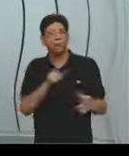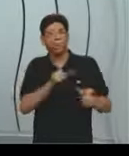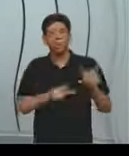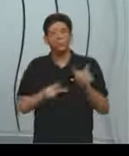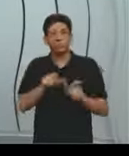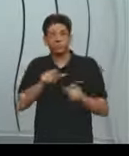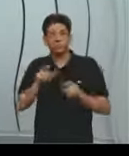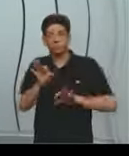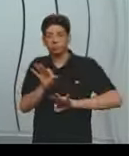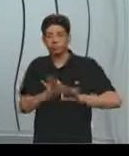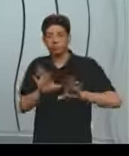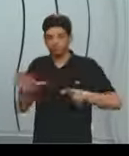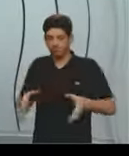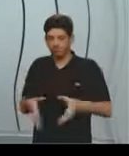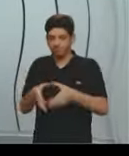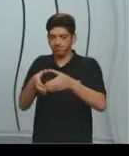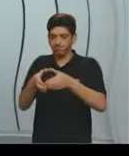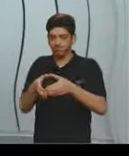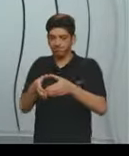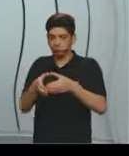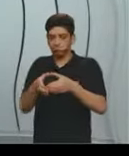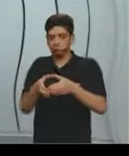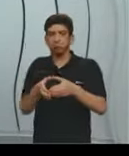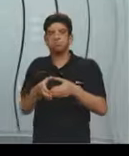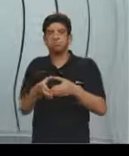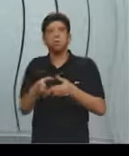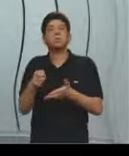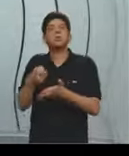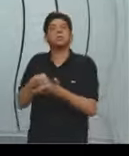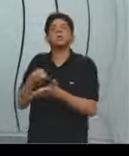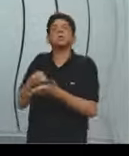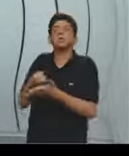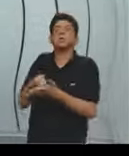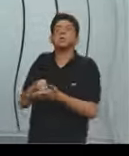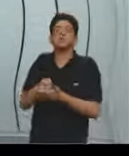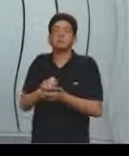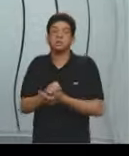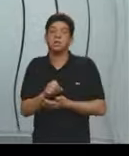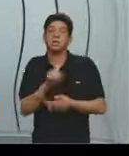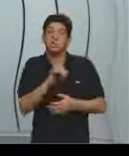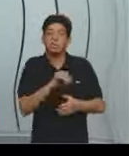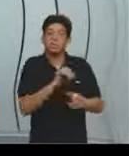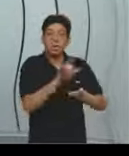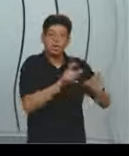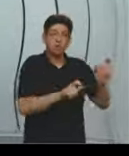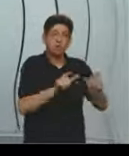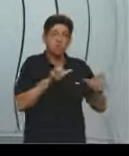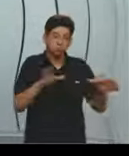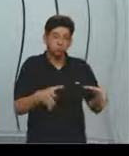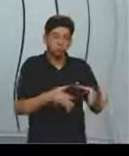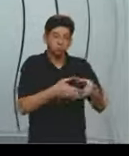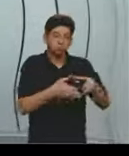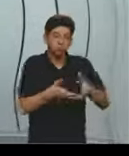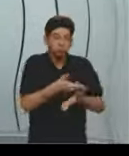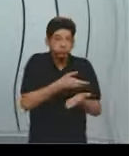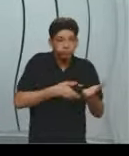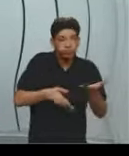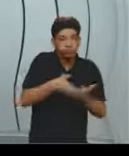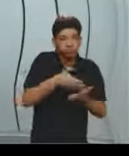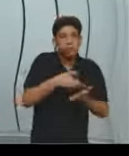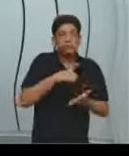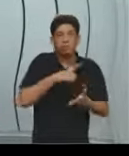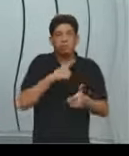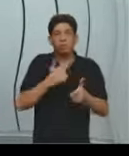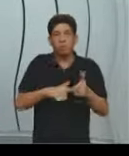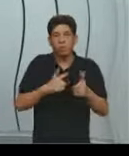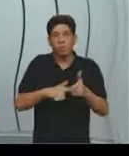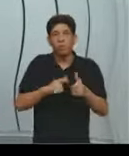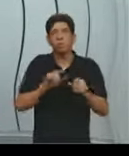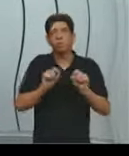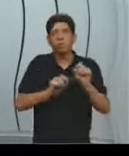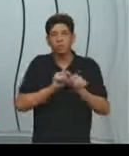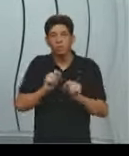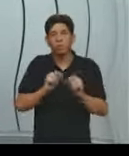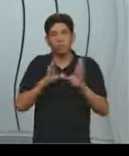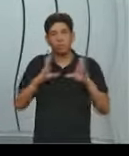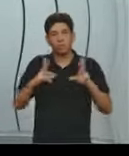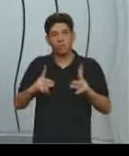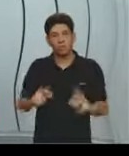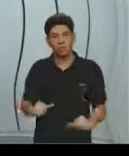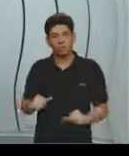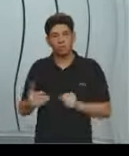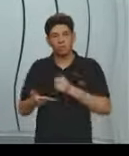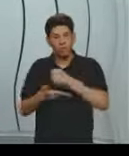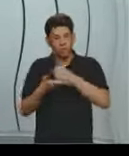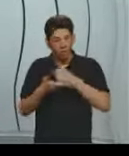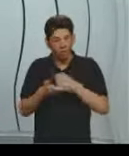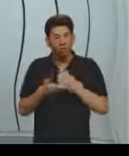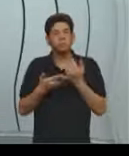seu organismo começa a cobrar já em comunidades onde as pessoas não se organizam a gente vai ter problema de saneamento básico uma série de coisas então essa participação